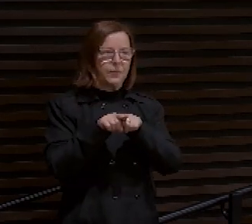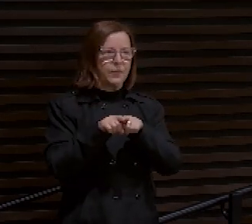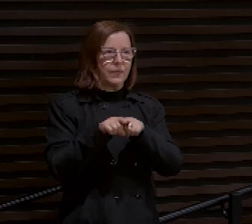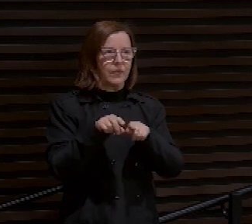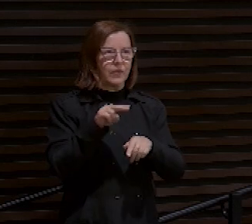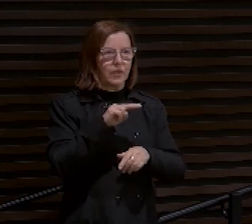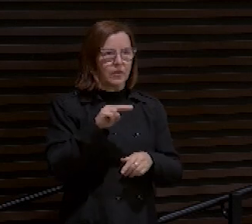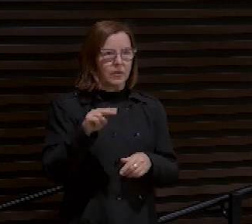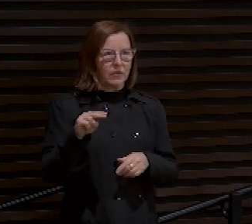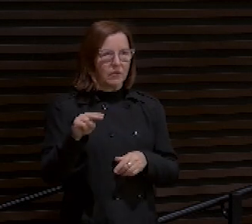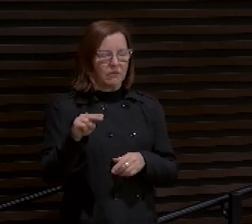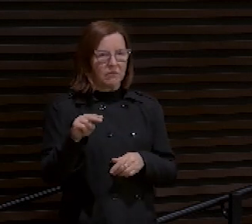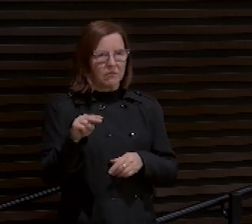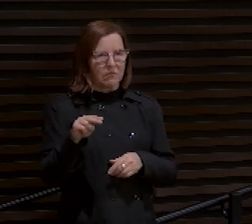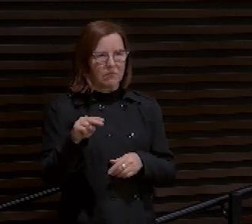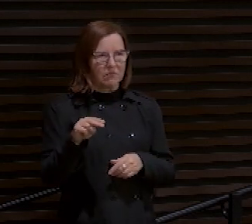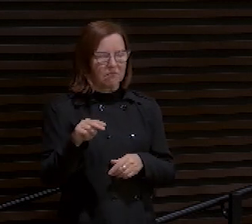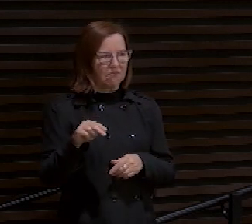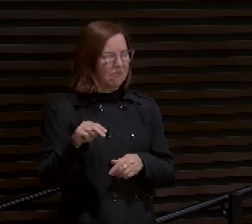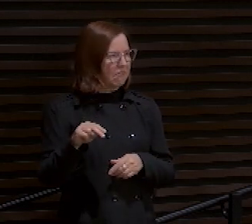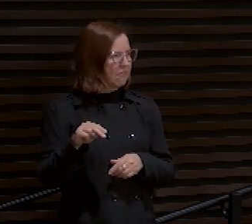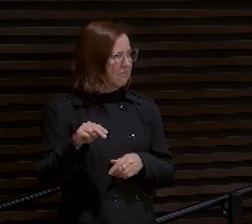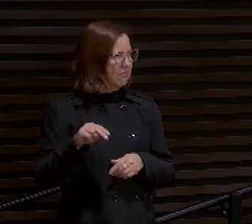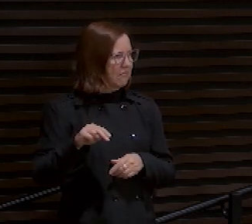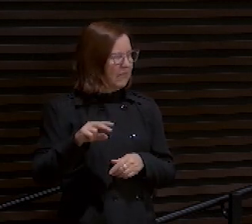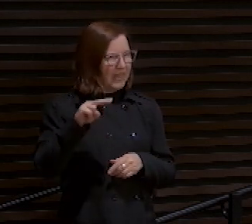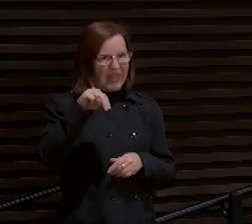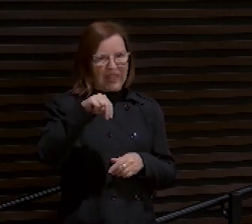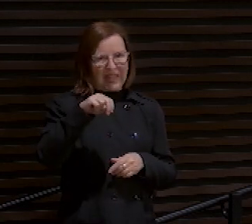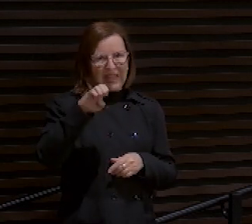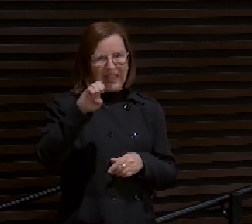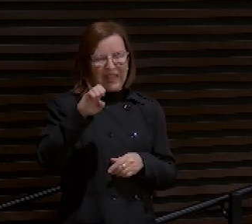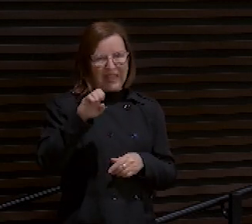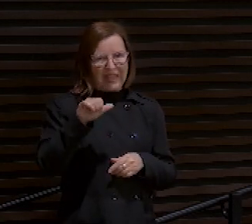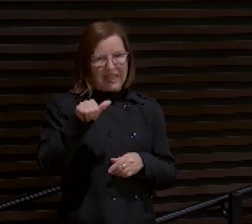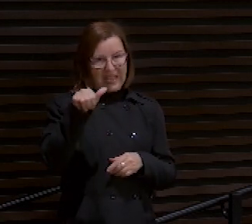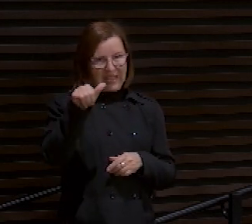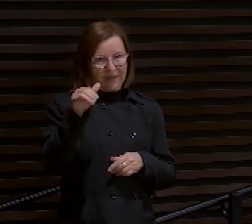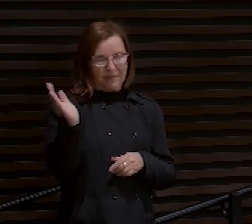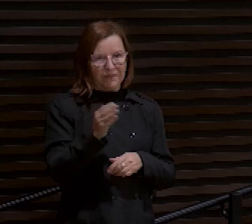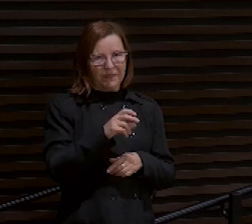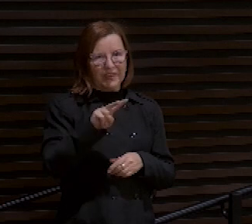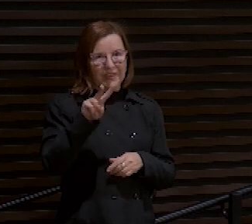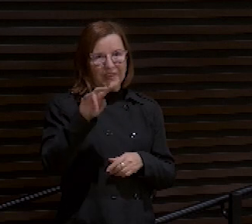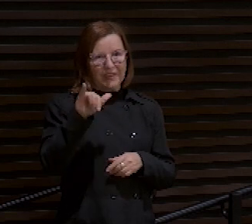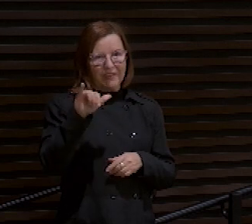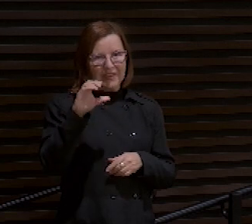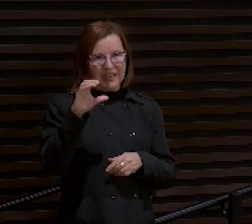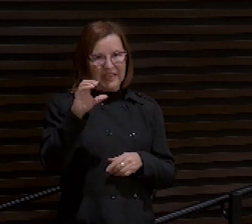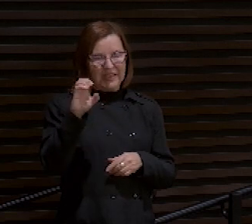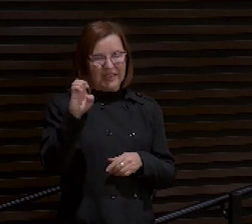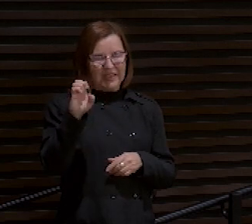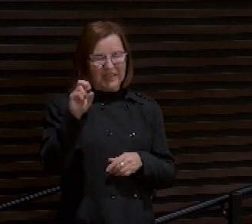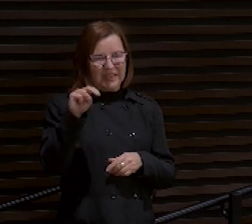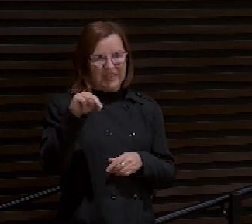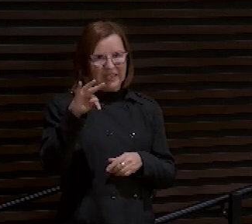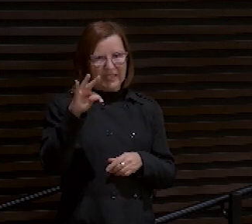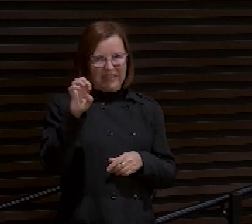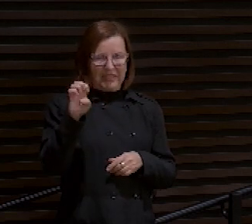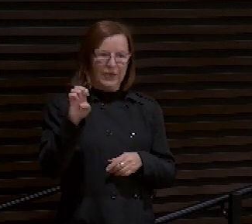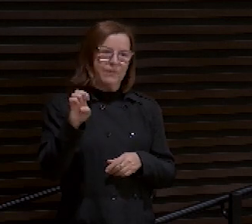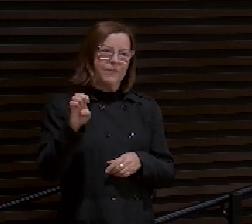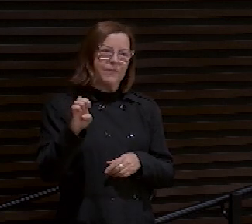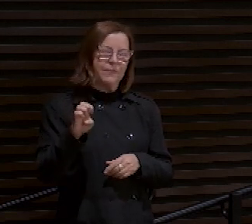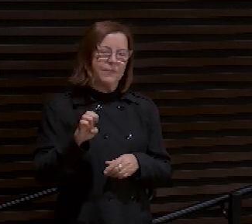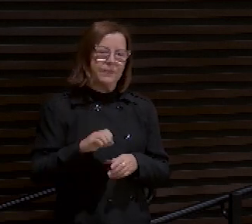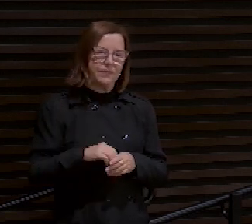chamado Nate Saint. Eu não sei se alguém aqui já ouviu falar nessa história, desse testemunho desse irmão. O irmão Nate